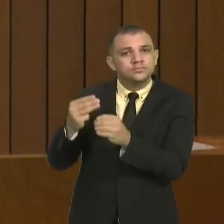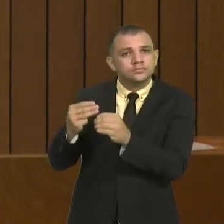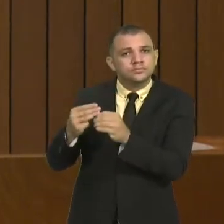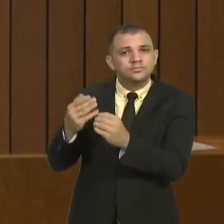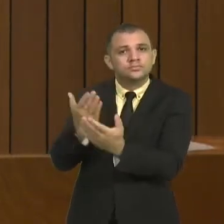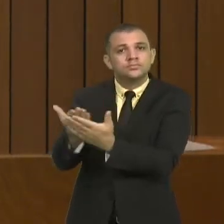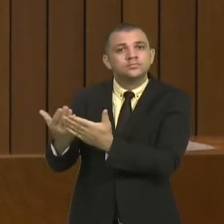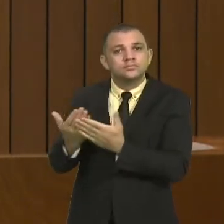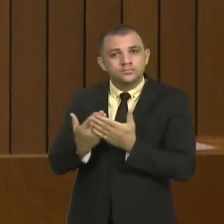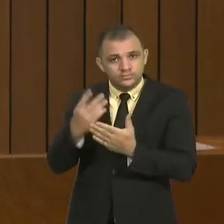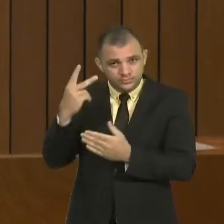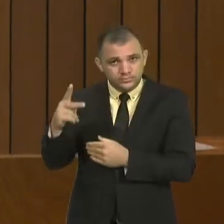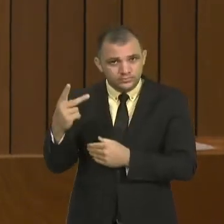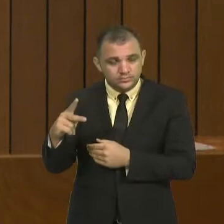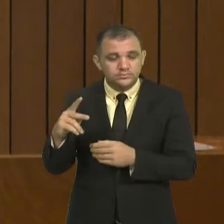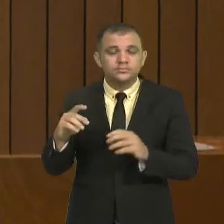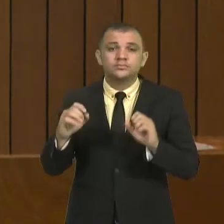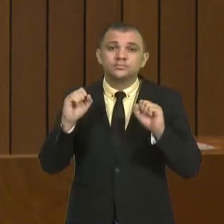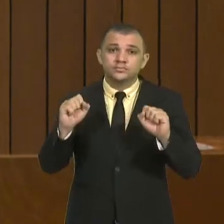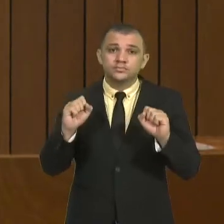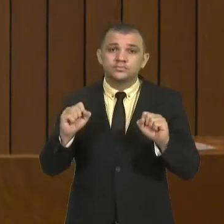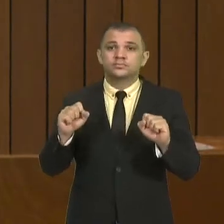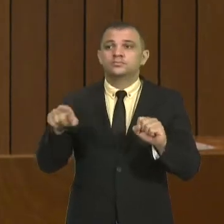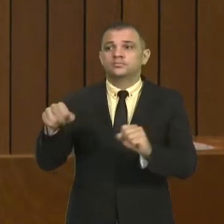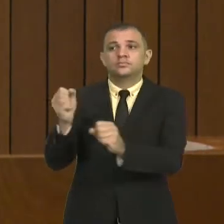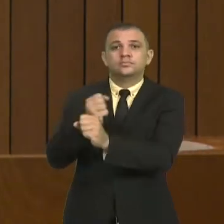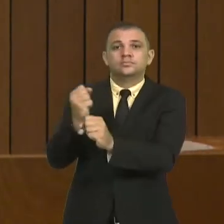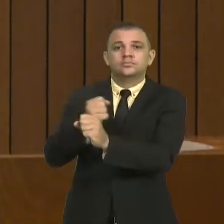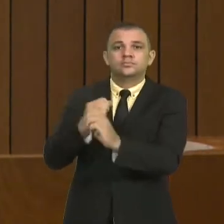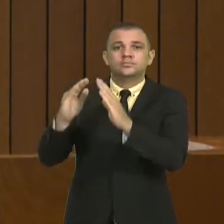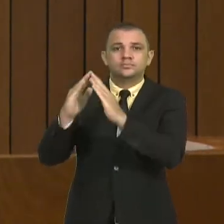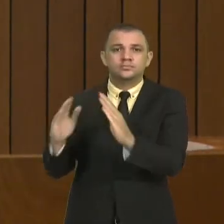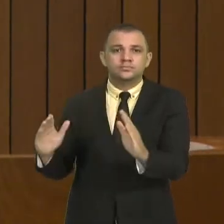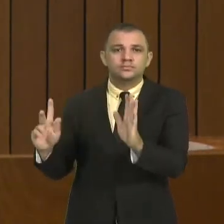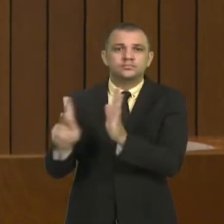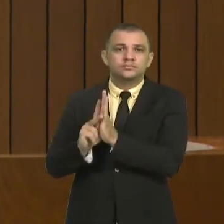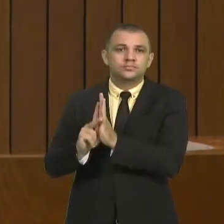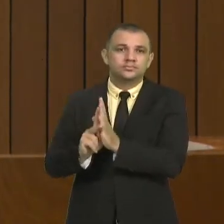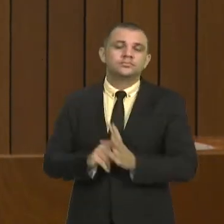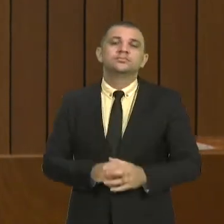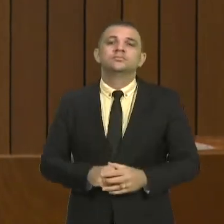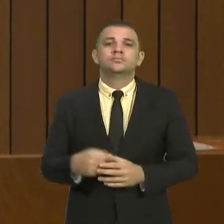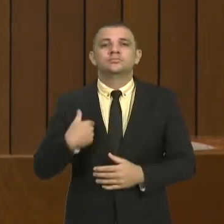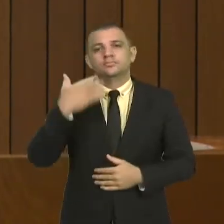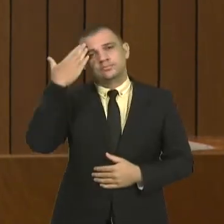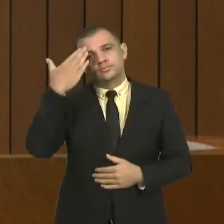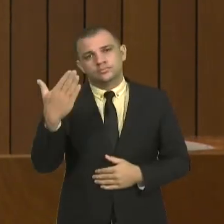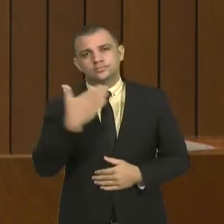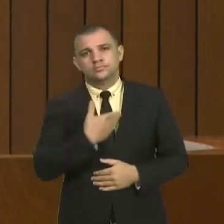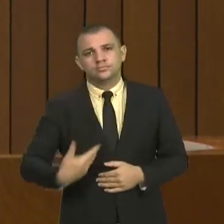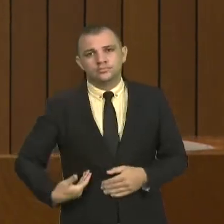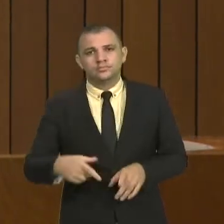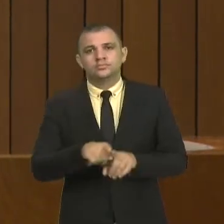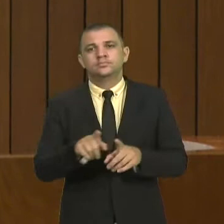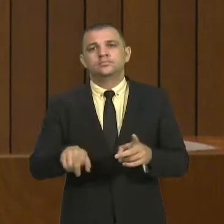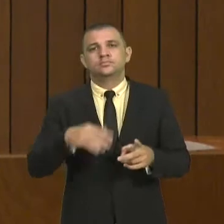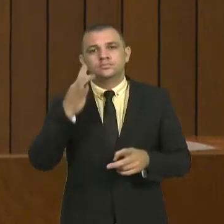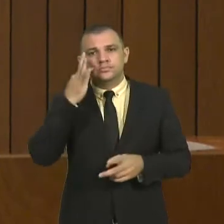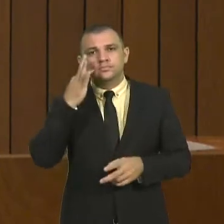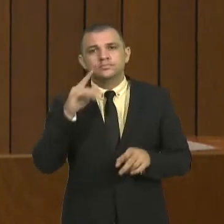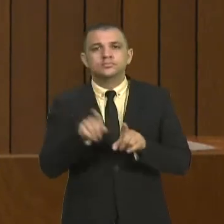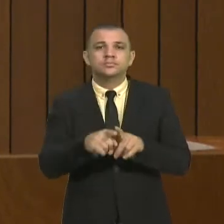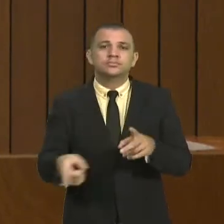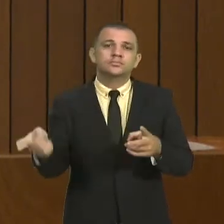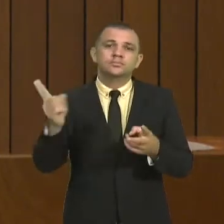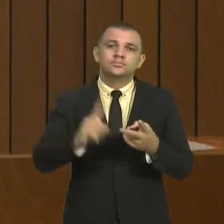se coloque ali a sua sede. Eu quero agradecer ao governo, ao governador Flávio Dino, e em especial ao